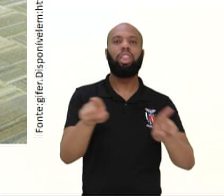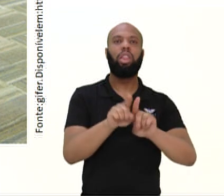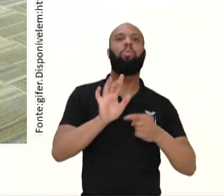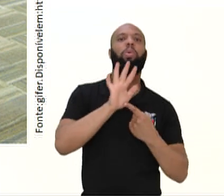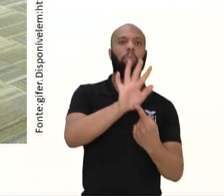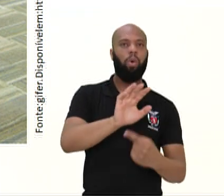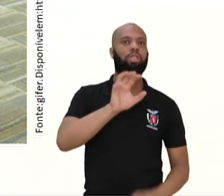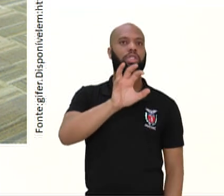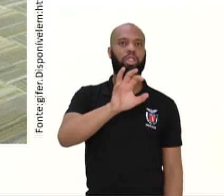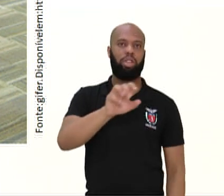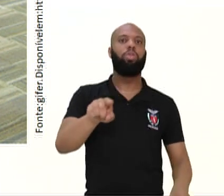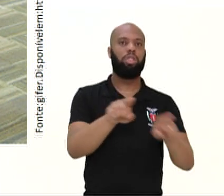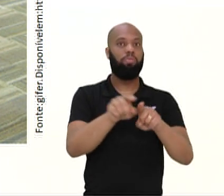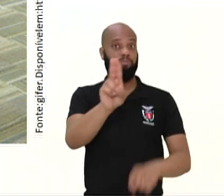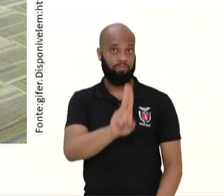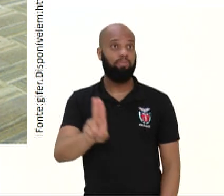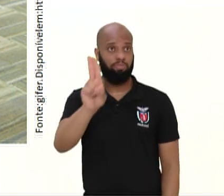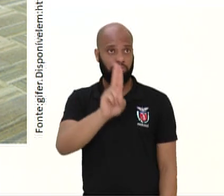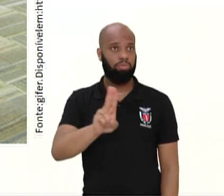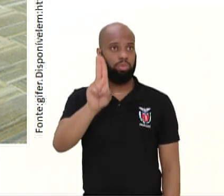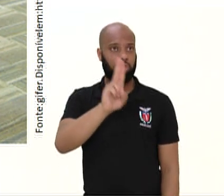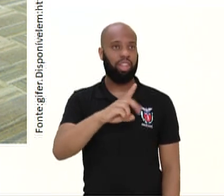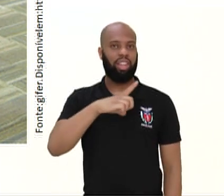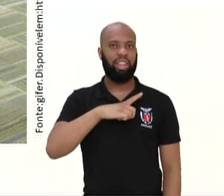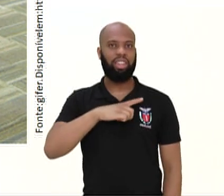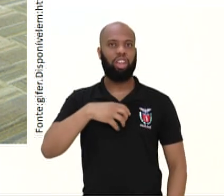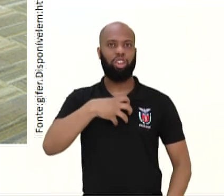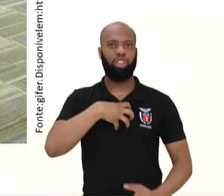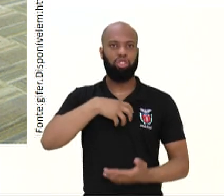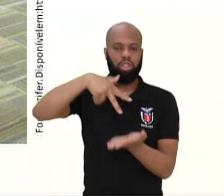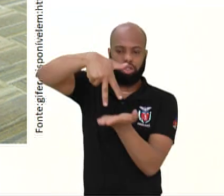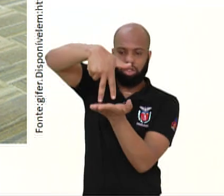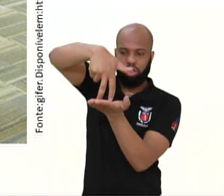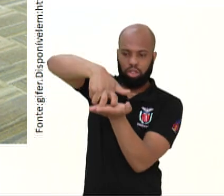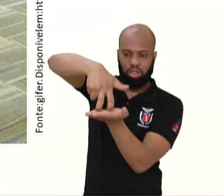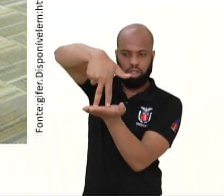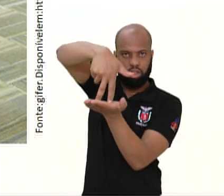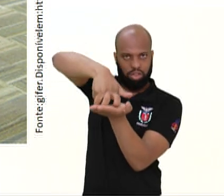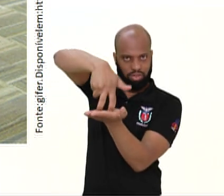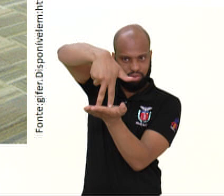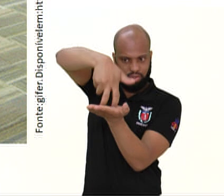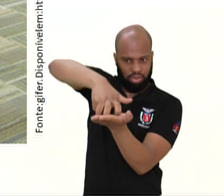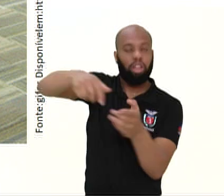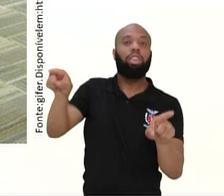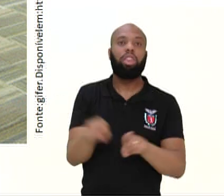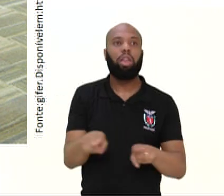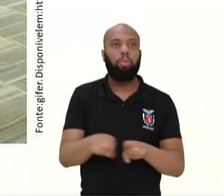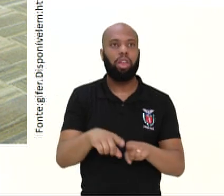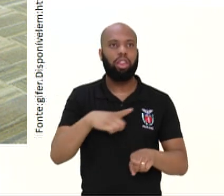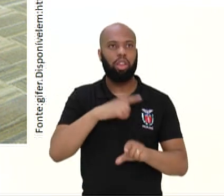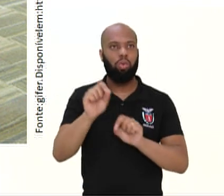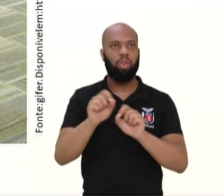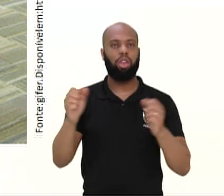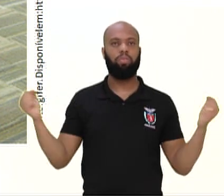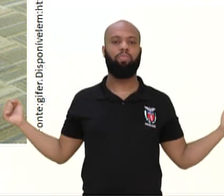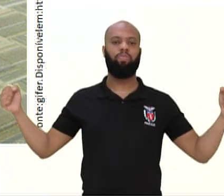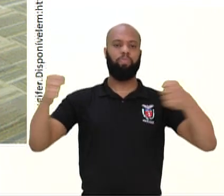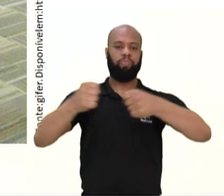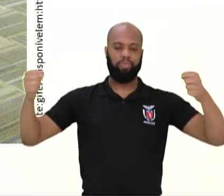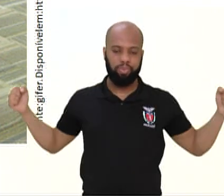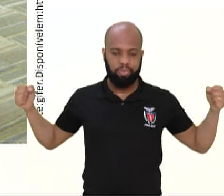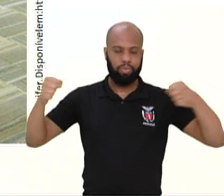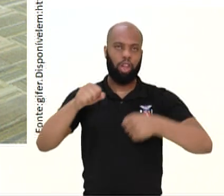exemplificando exercícios e aparelhos de musculação, o agachamento, squat, e também um exercício numa